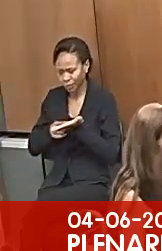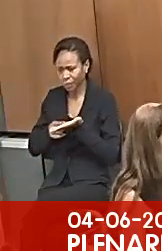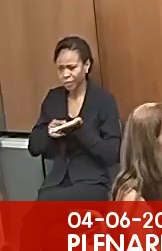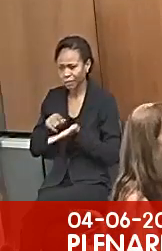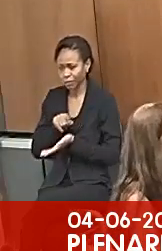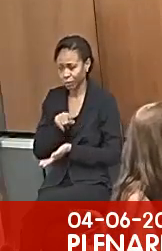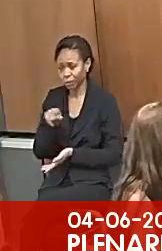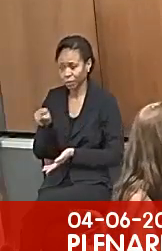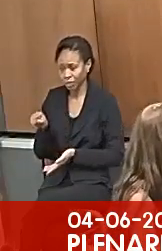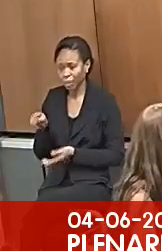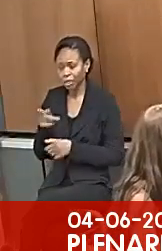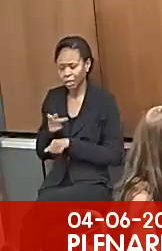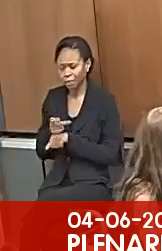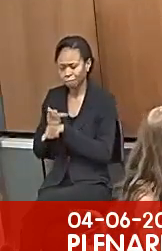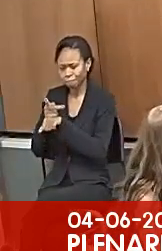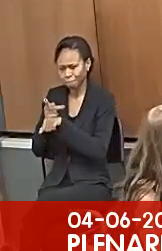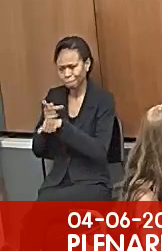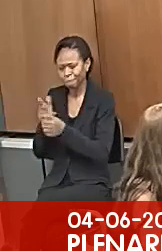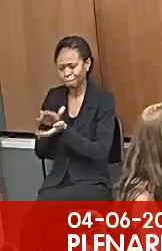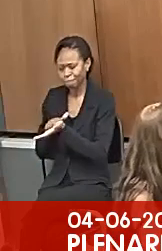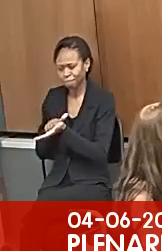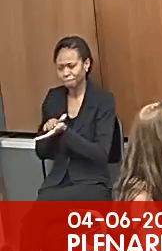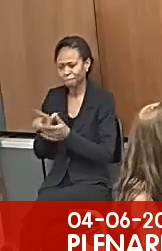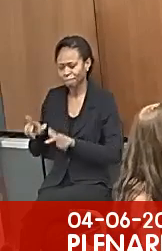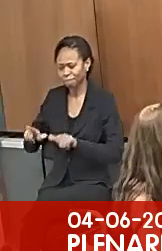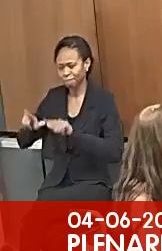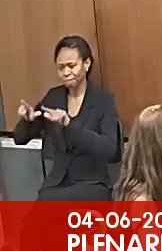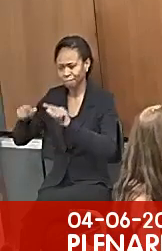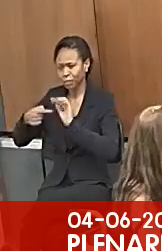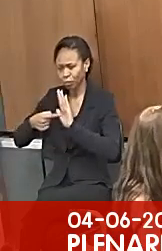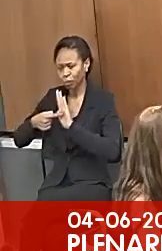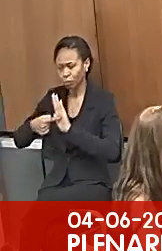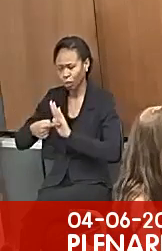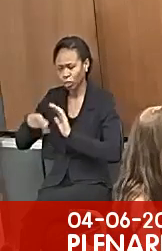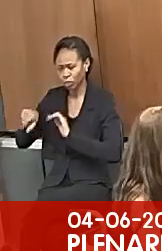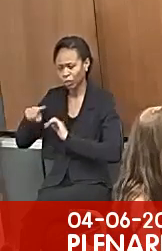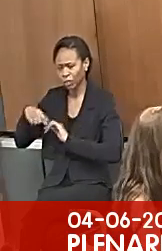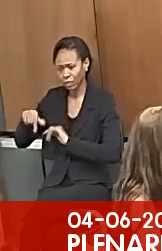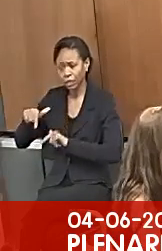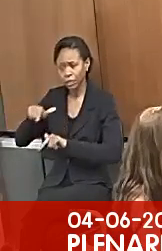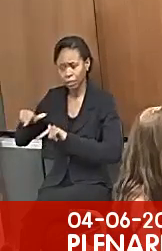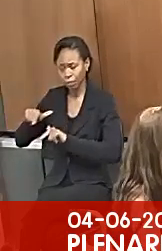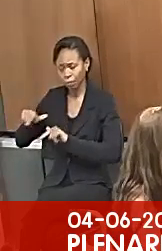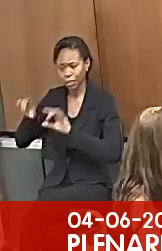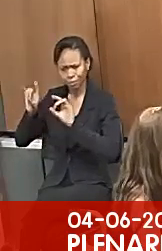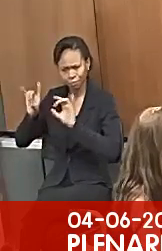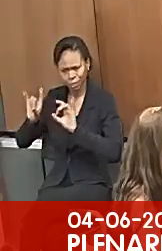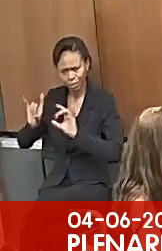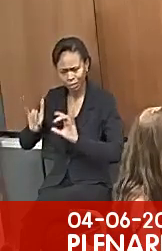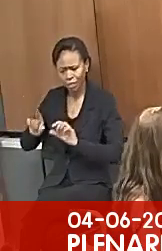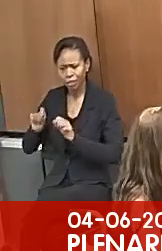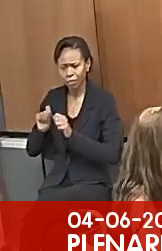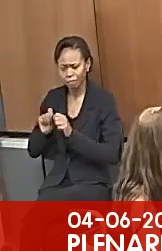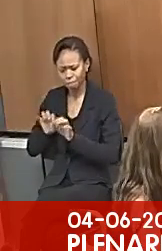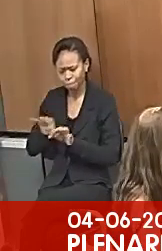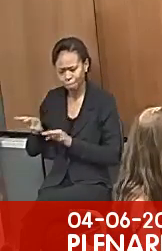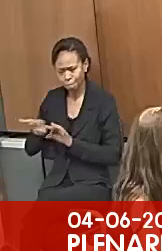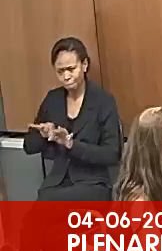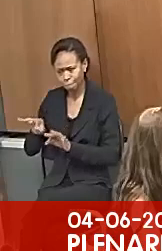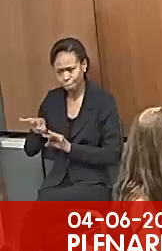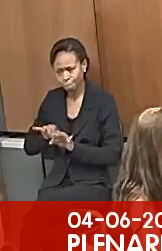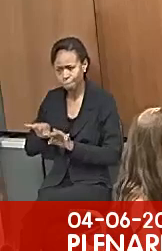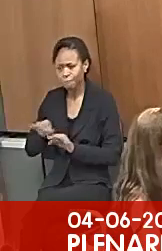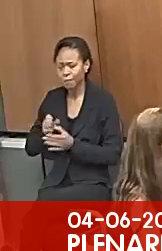receber esse voto tão importante e que demonstra o trabalho especial que vocês vêm realizando aí